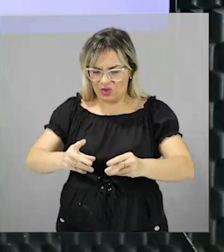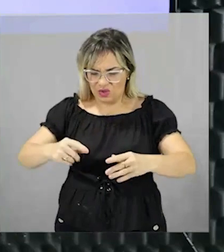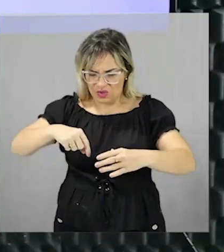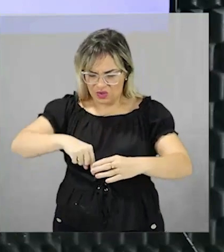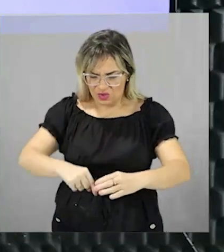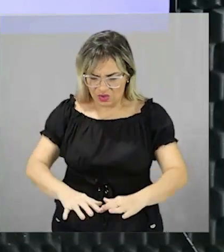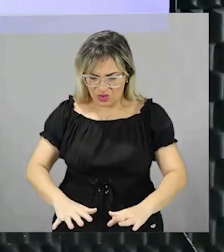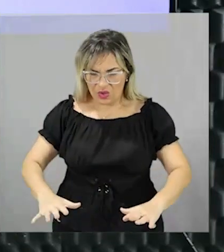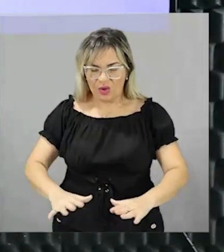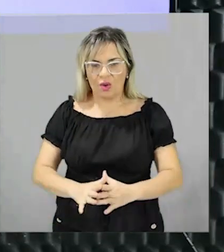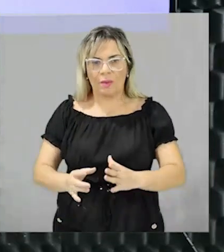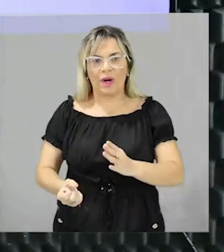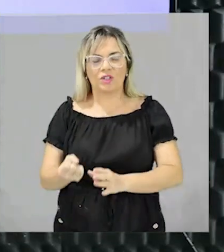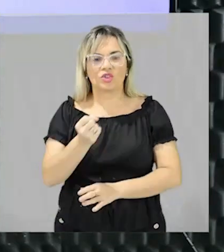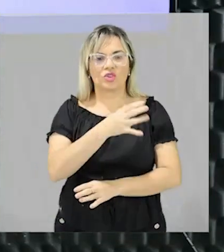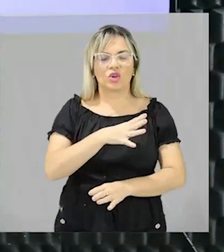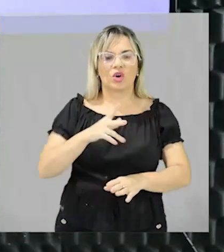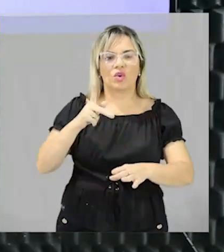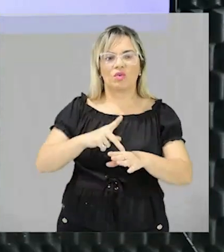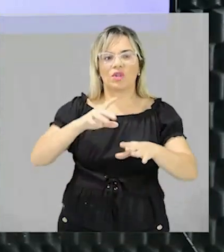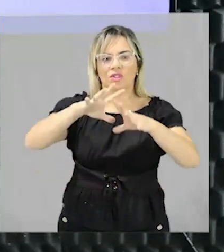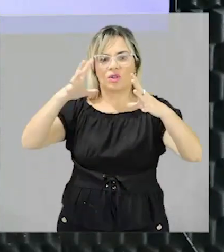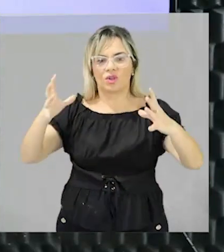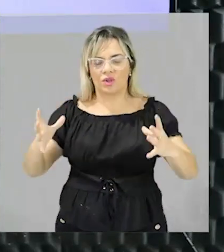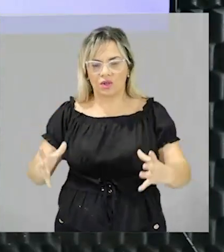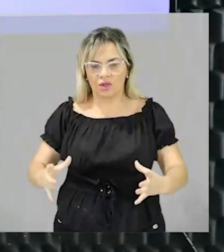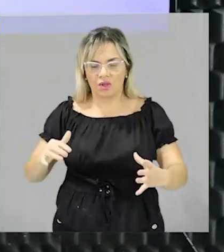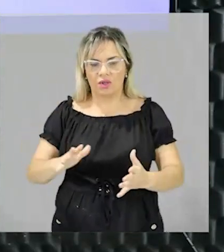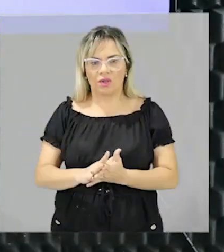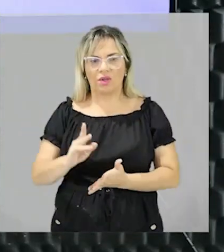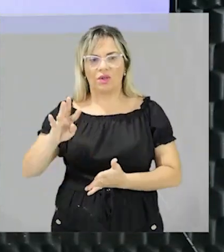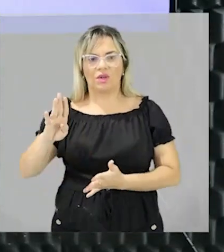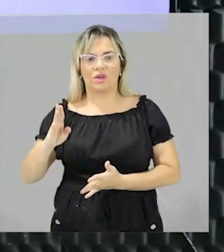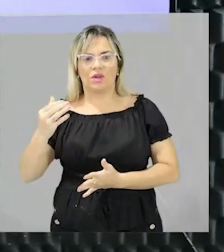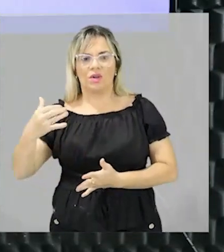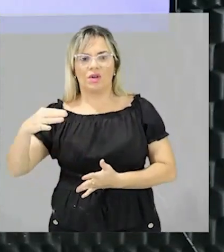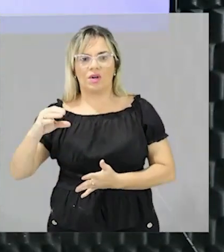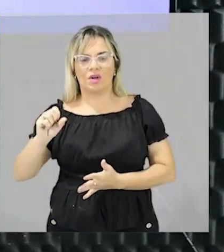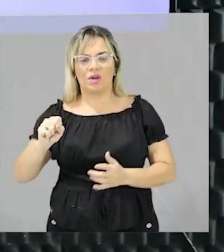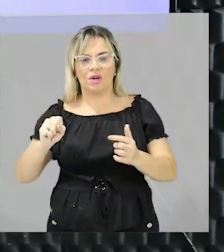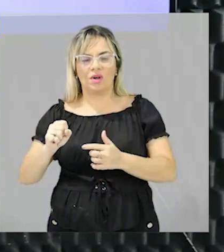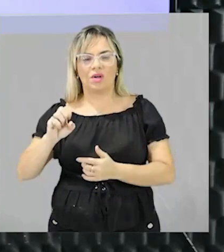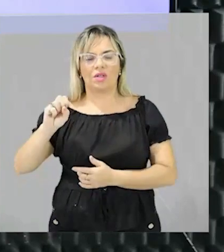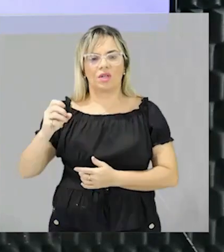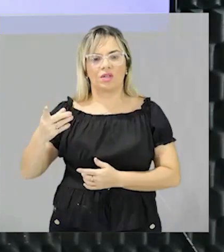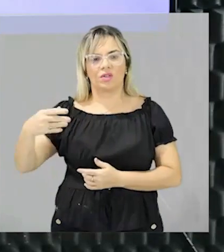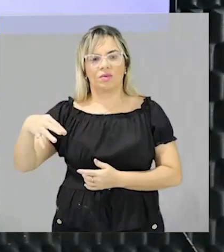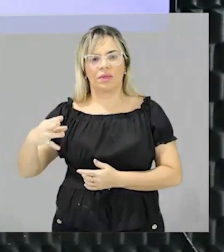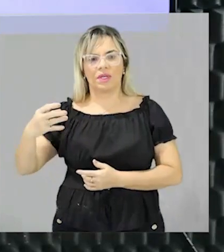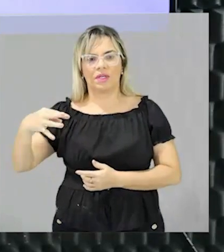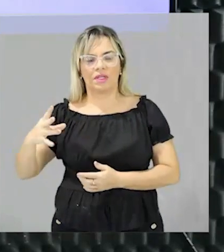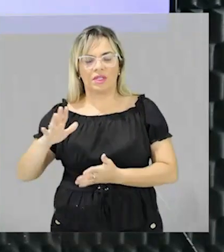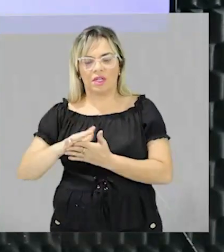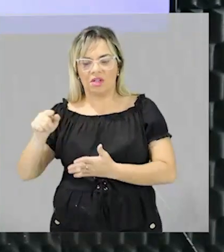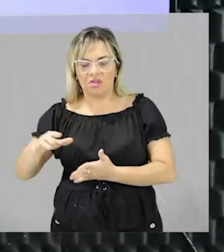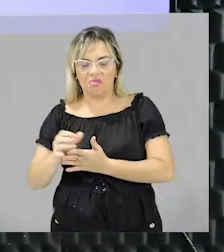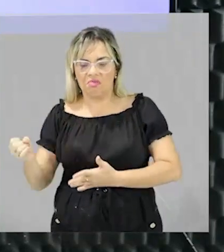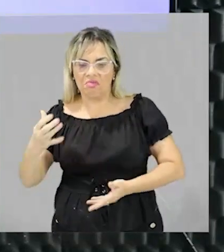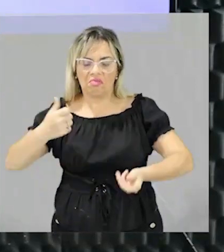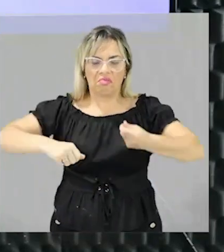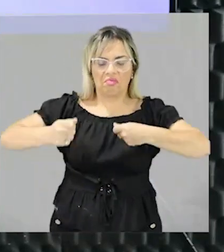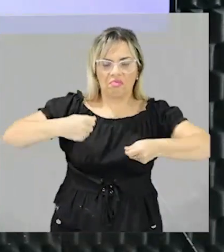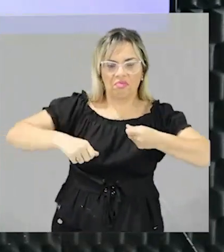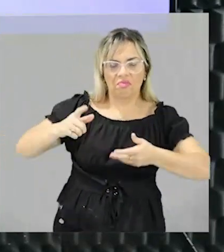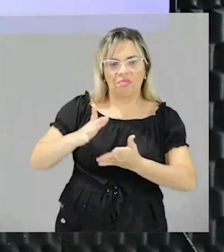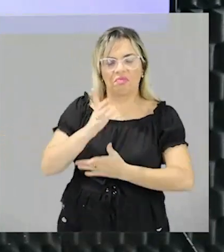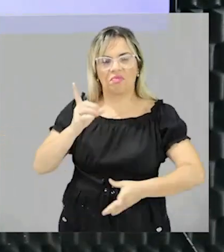formar outras rochas, tá certo? As bacias sedimentares, galera, elas têm uma importância muito grande para a economia, tá certo? Por quê? Porque é lá que